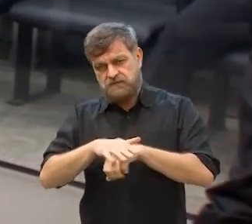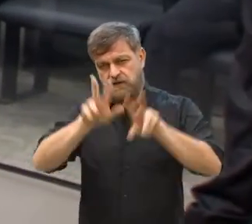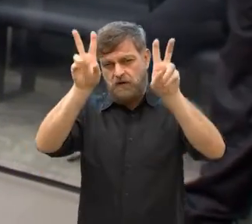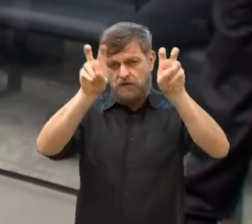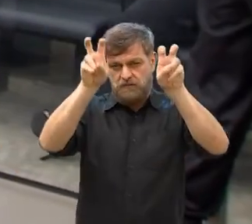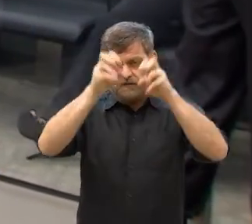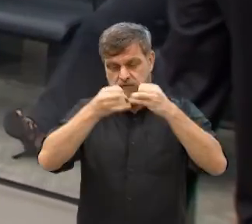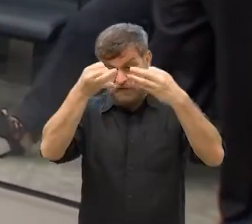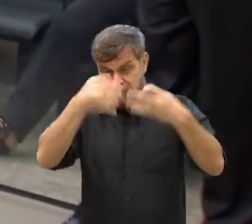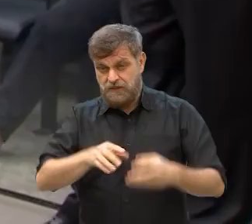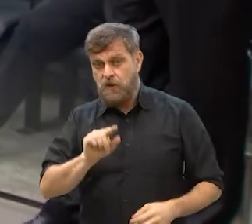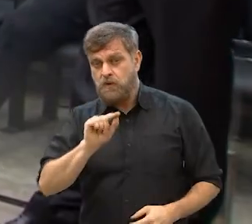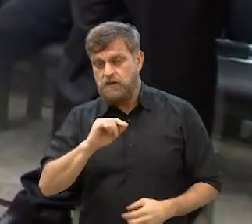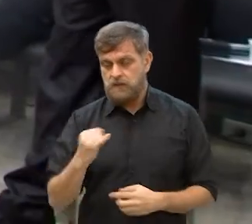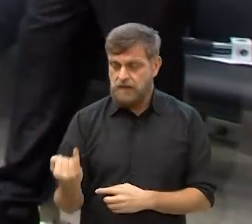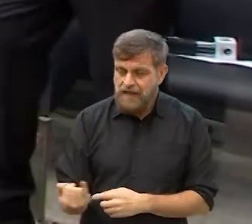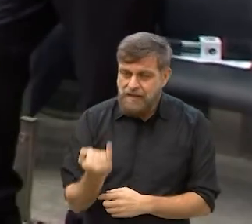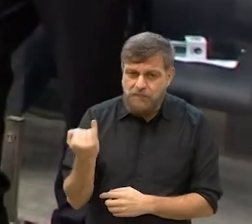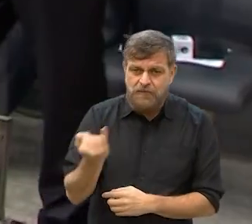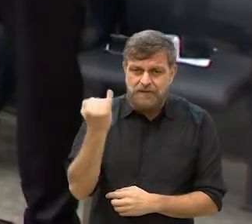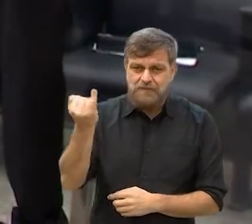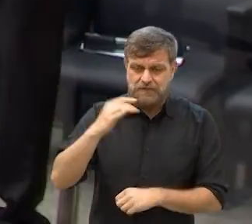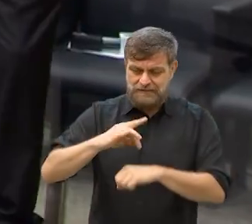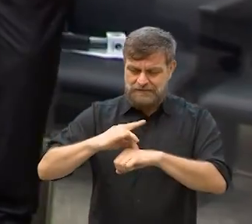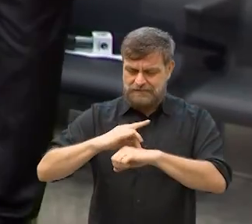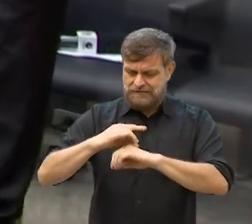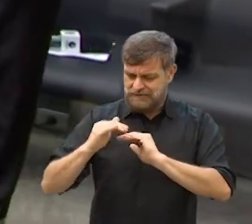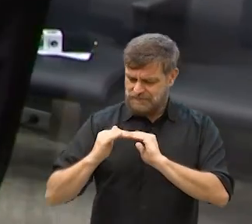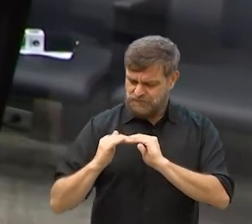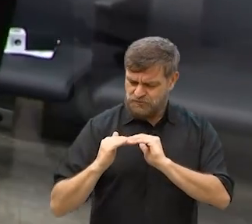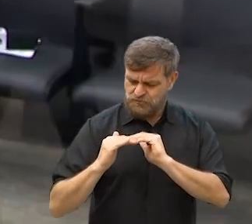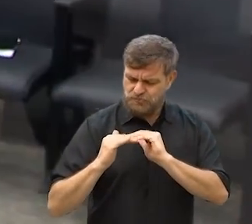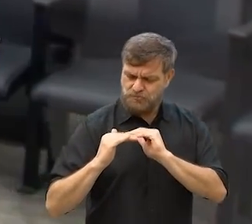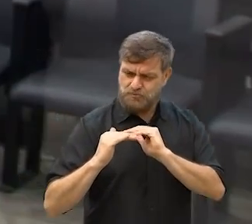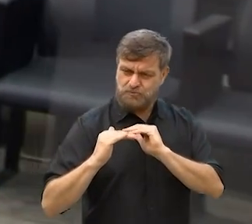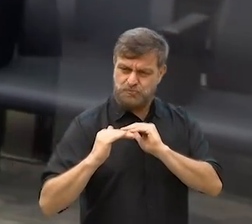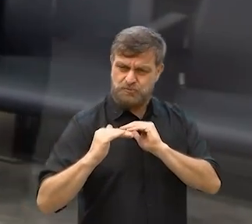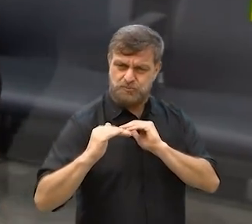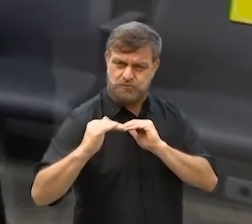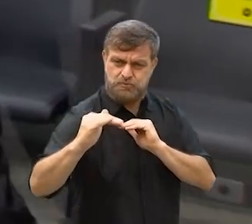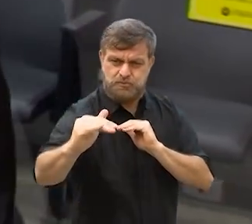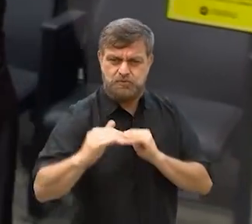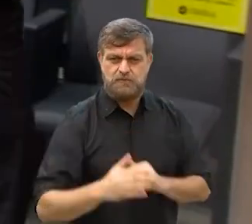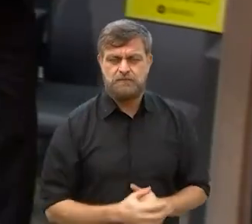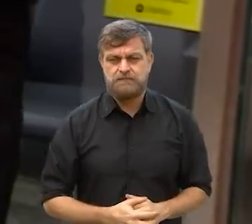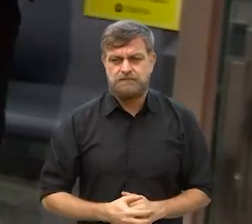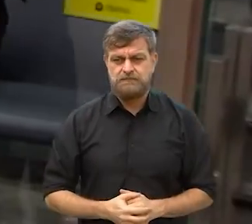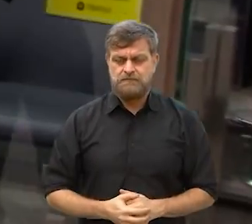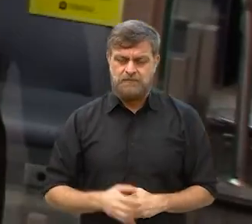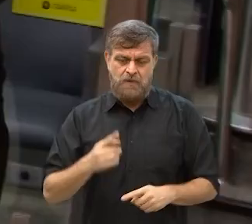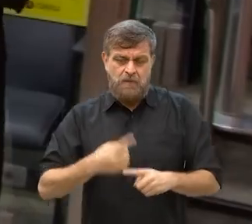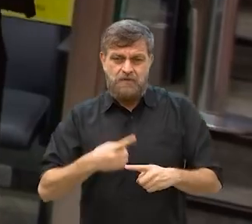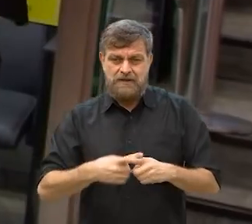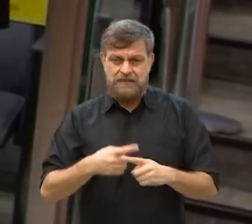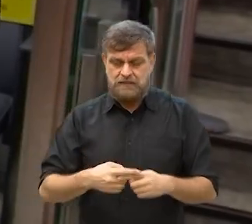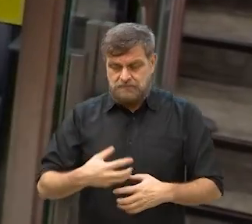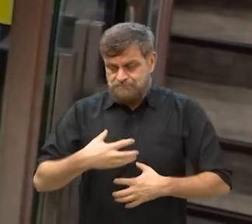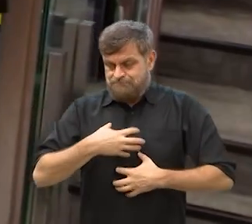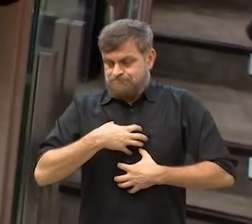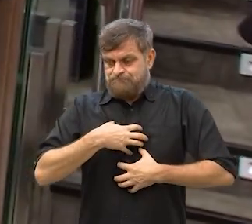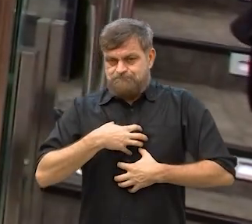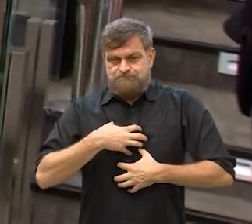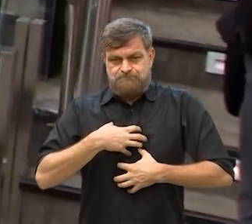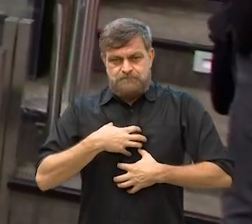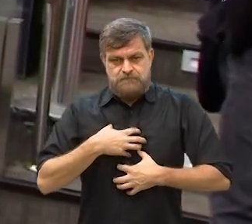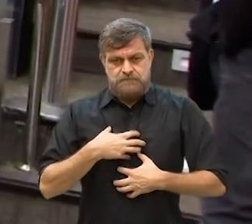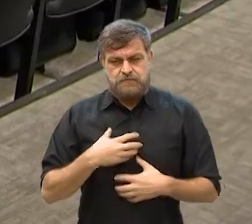e falei sobre a importância de ter o pavimento, o asfalto na porta da sua casa. Isso dá uma sensação